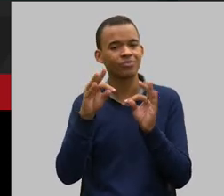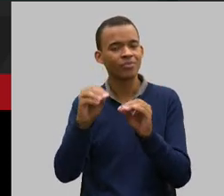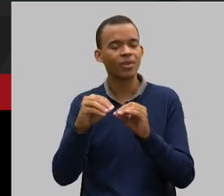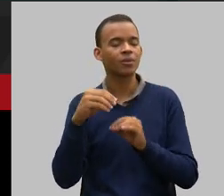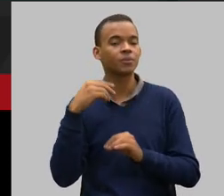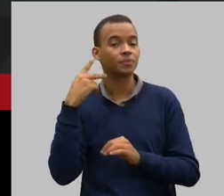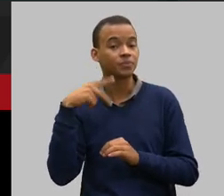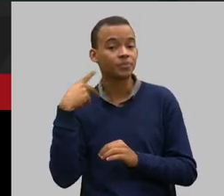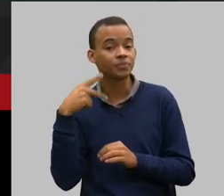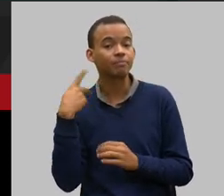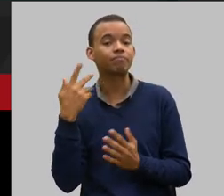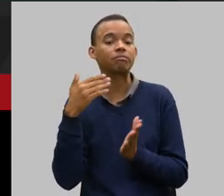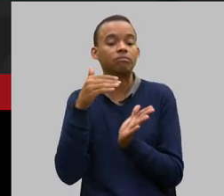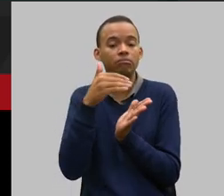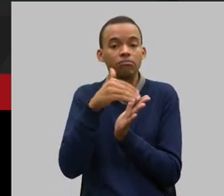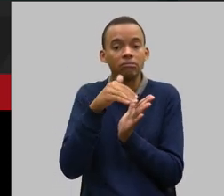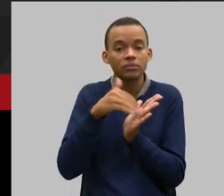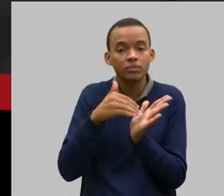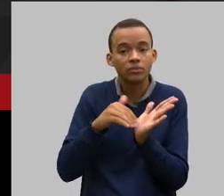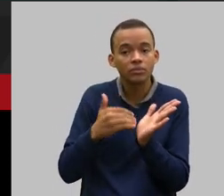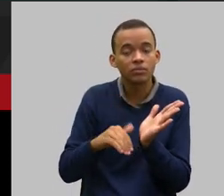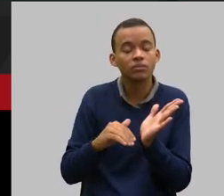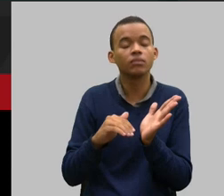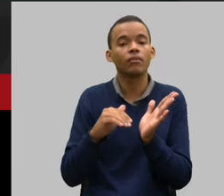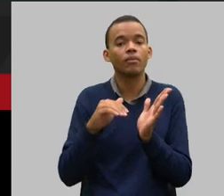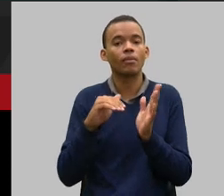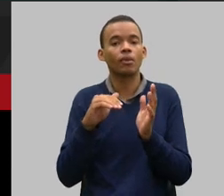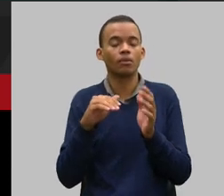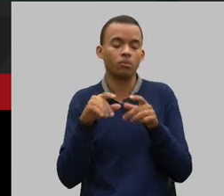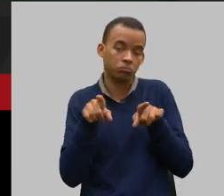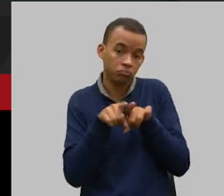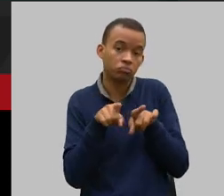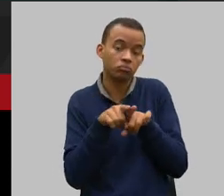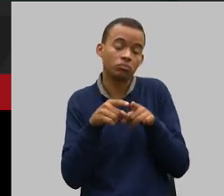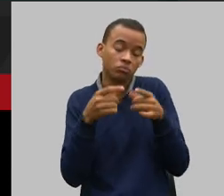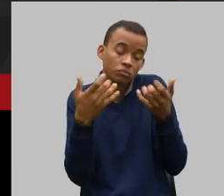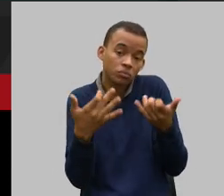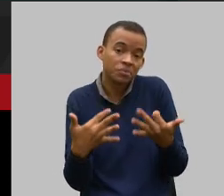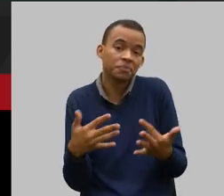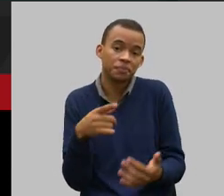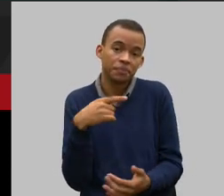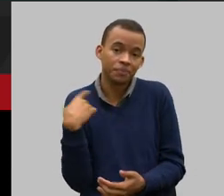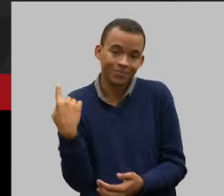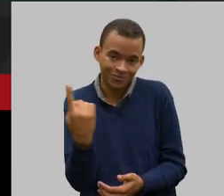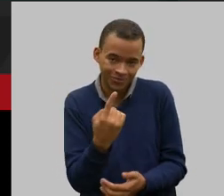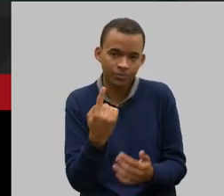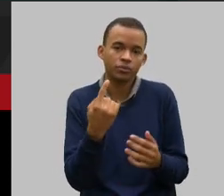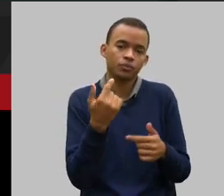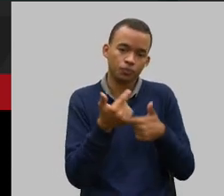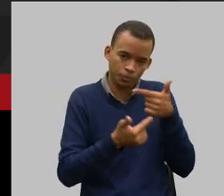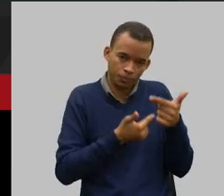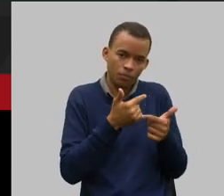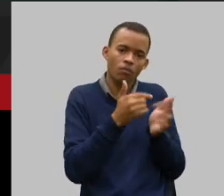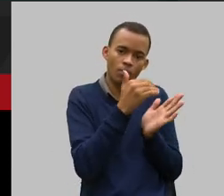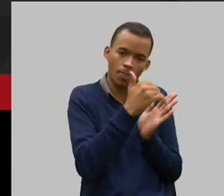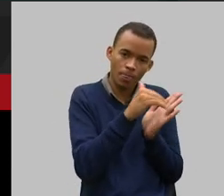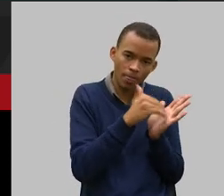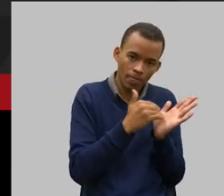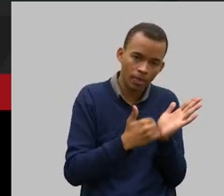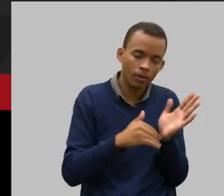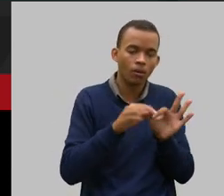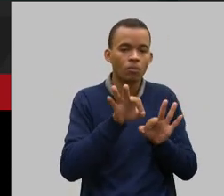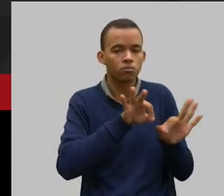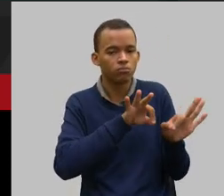todos os secretários que no caso nosso aqui né de secretariado o orquestrou